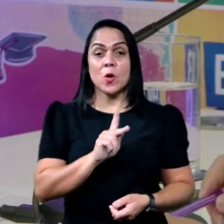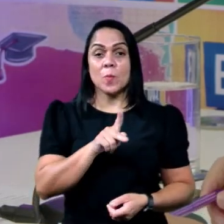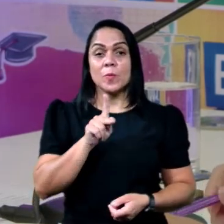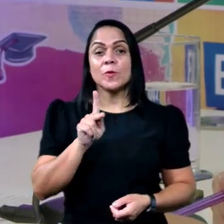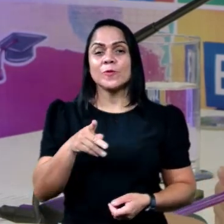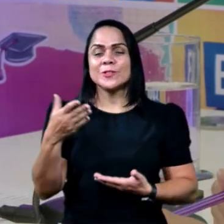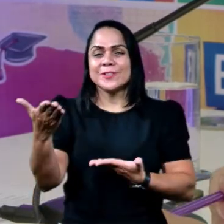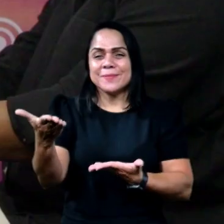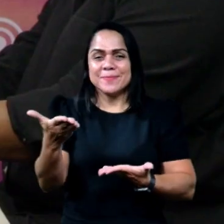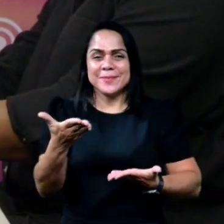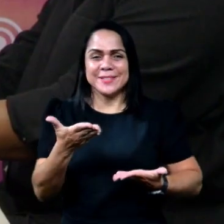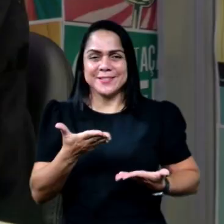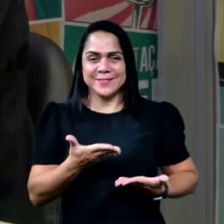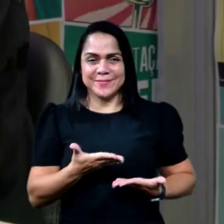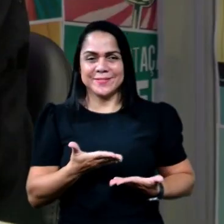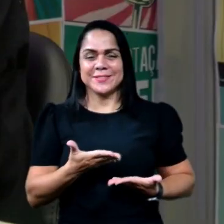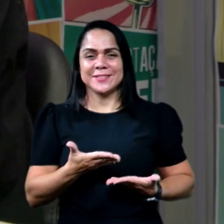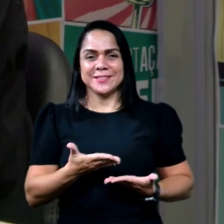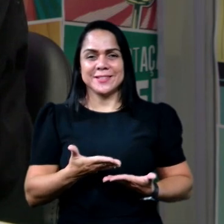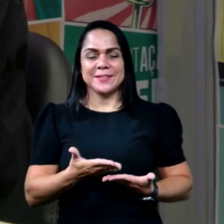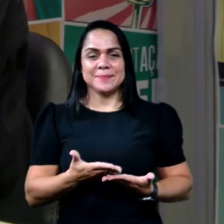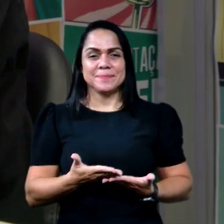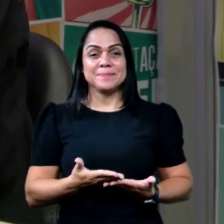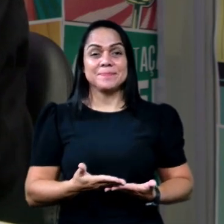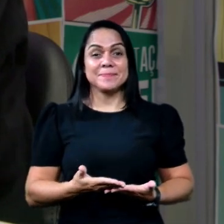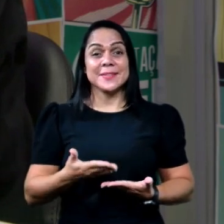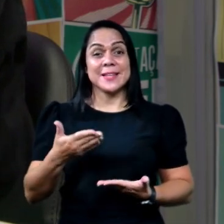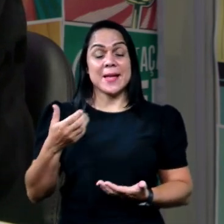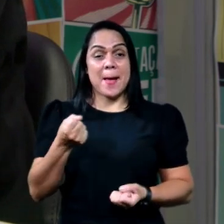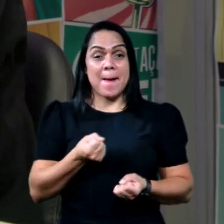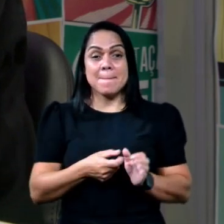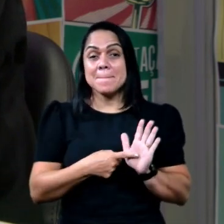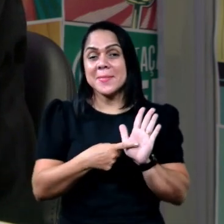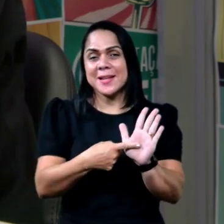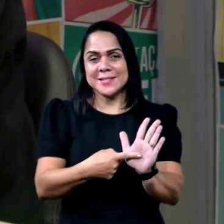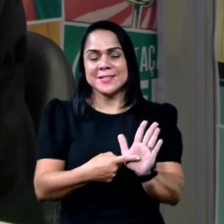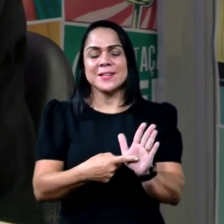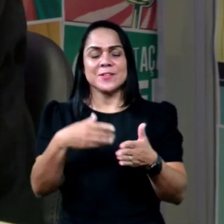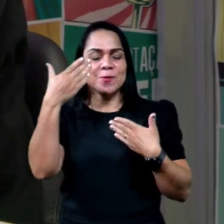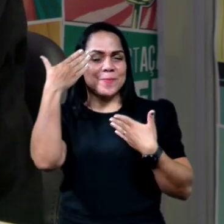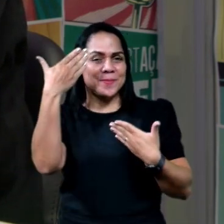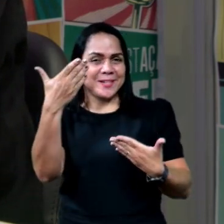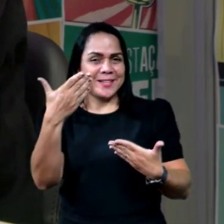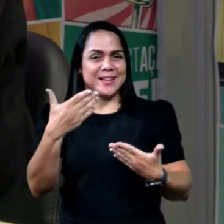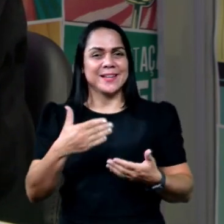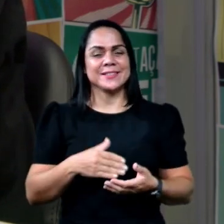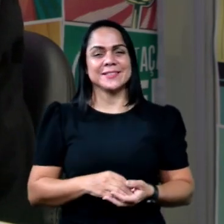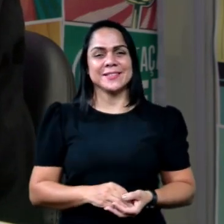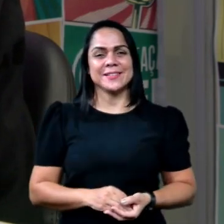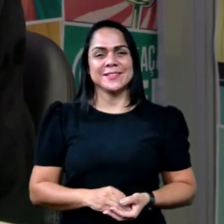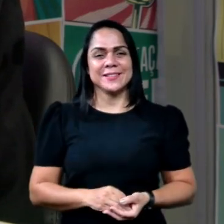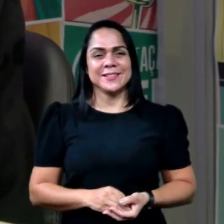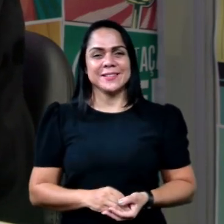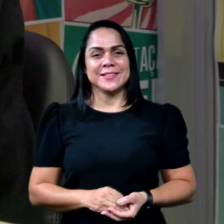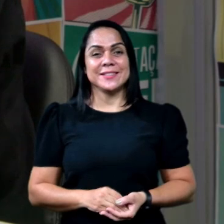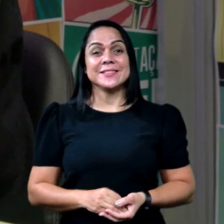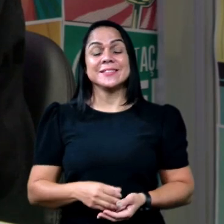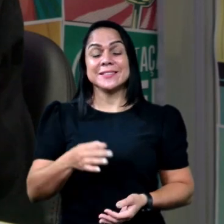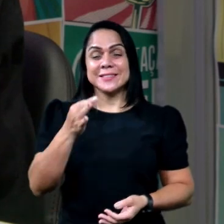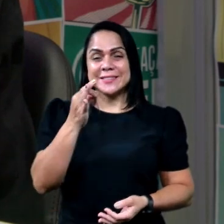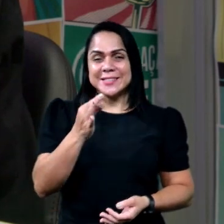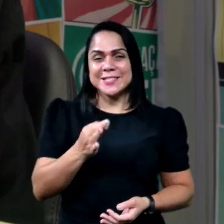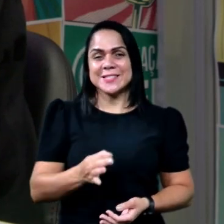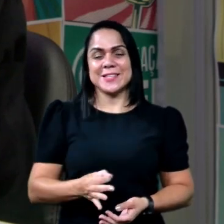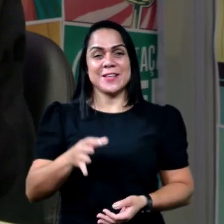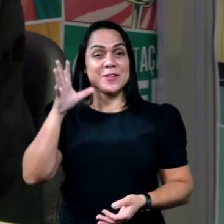Juliana, bem-vinda. Por favor, se apresente. Muito obrigada, Cris. Finalmente deu certo esse